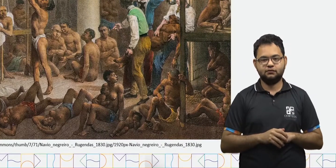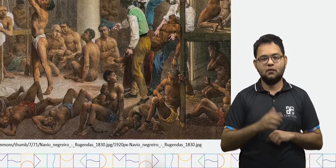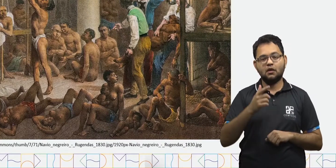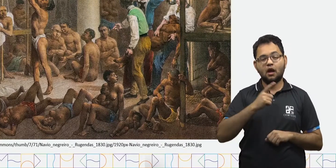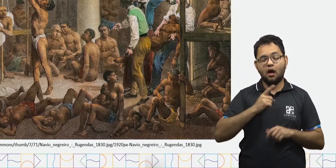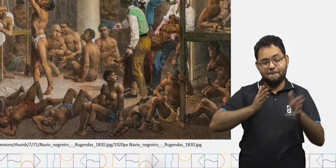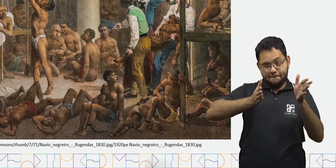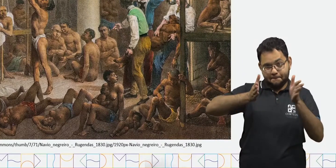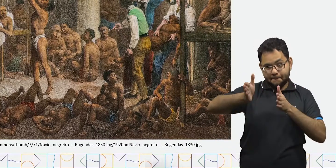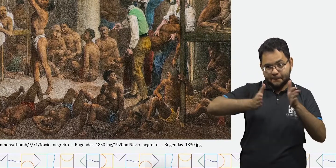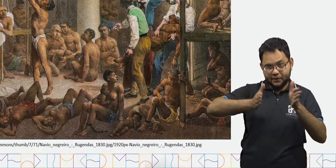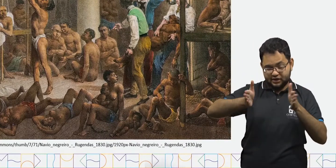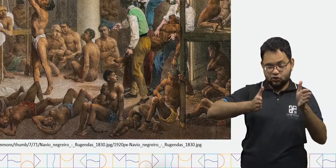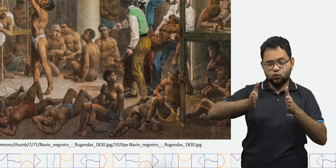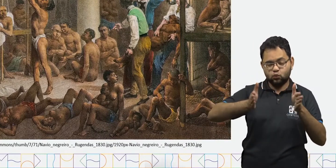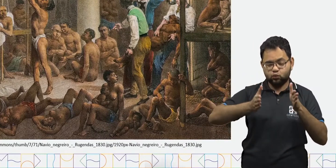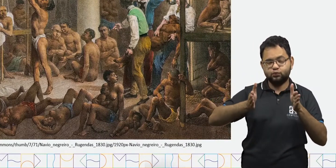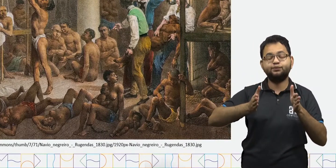1755 e